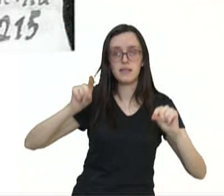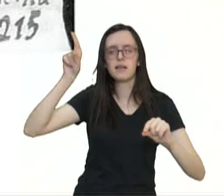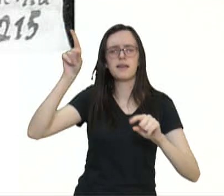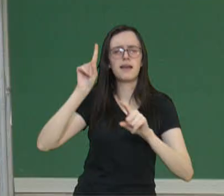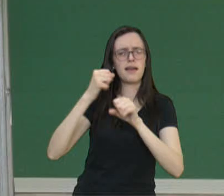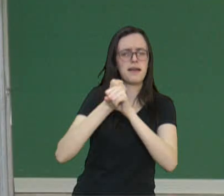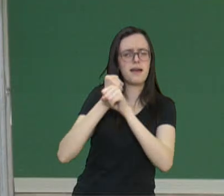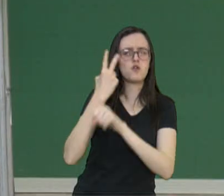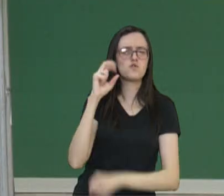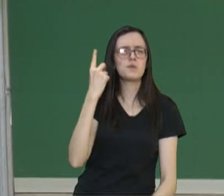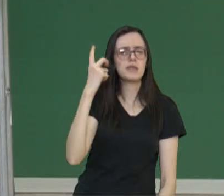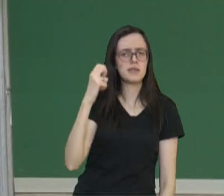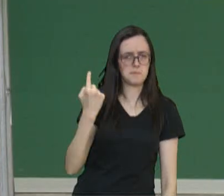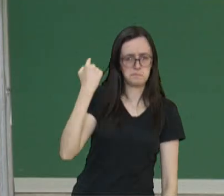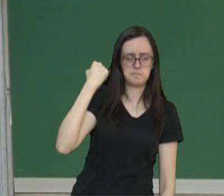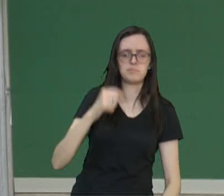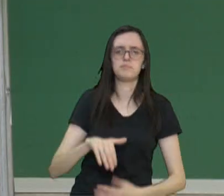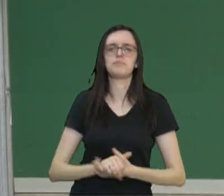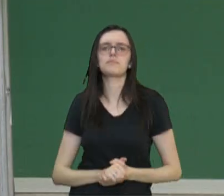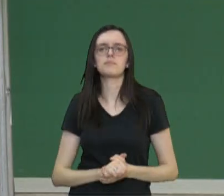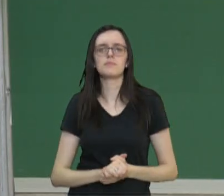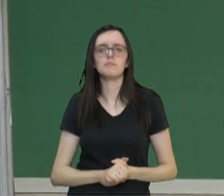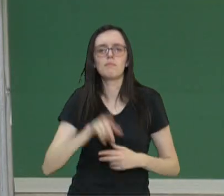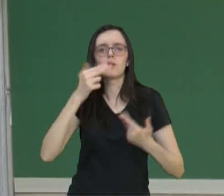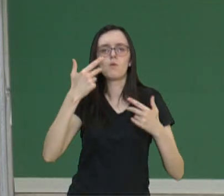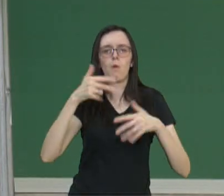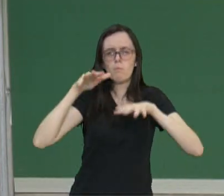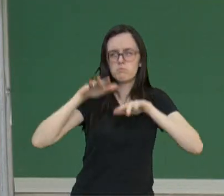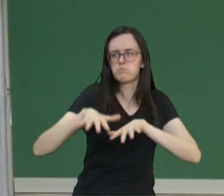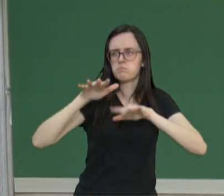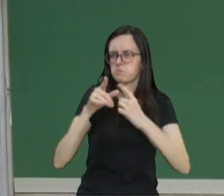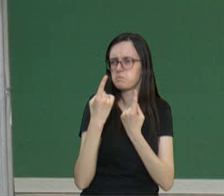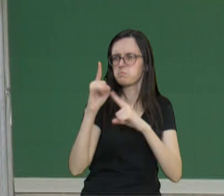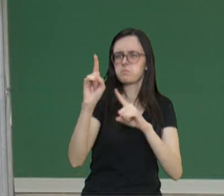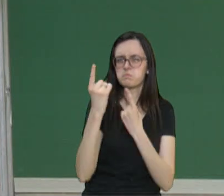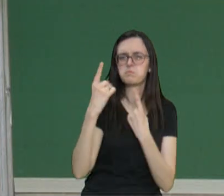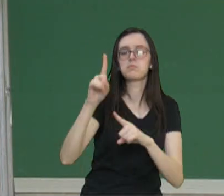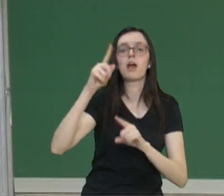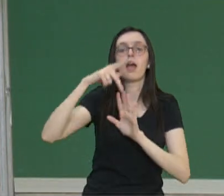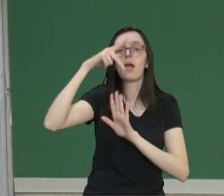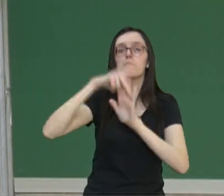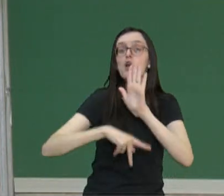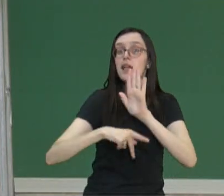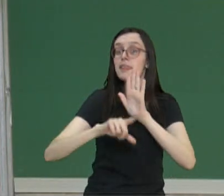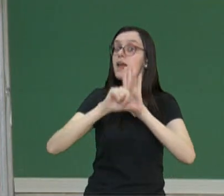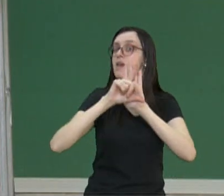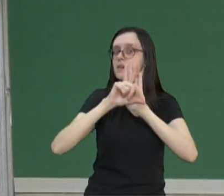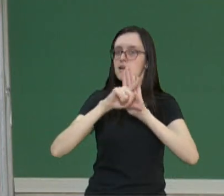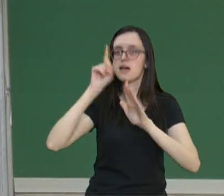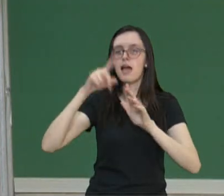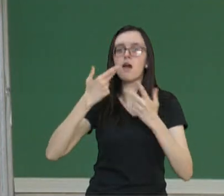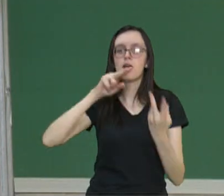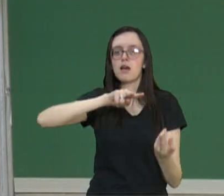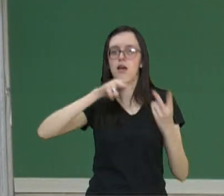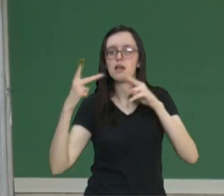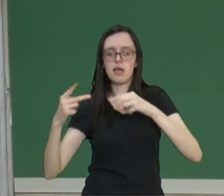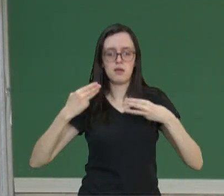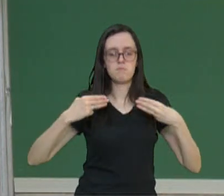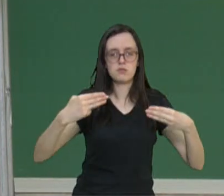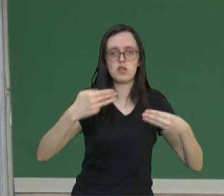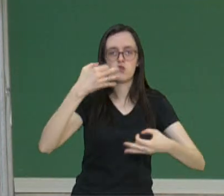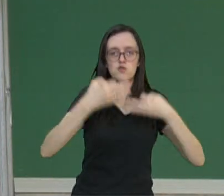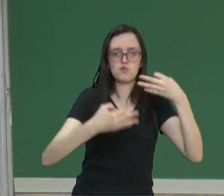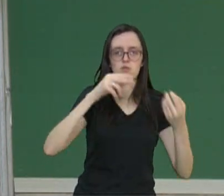de 2015. Era um protesto contra um projeto de lei que queria transferir do Ministério da Justiça